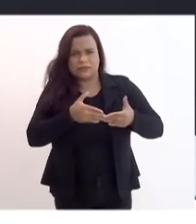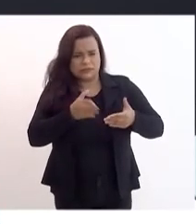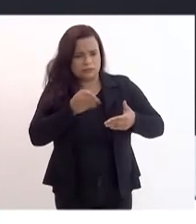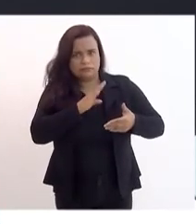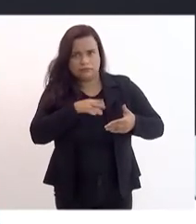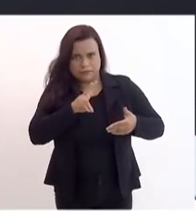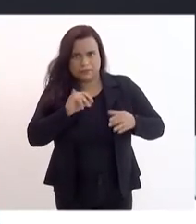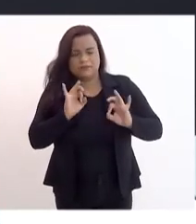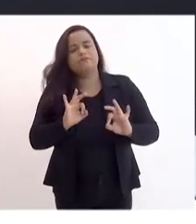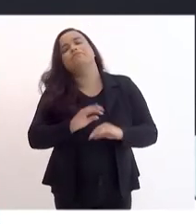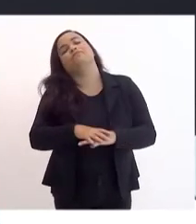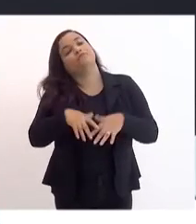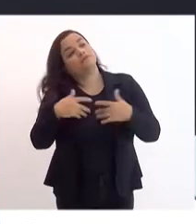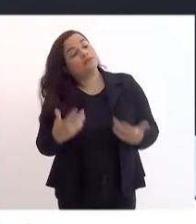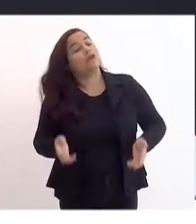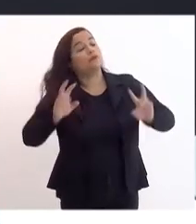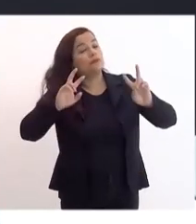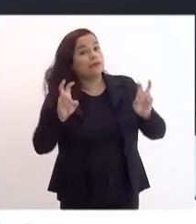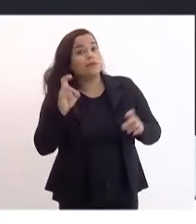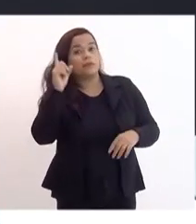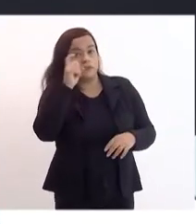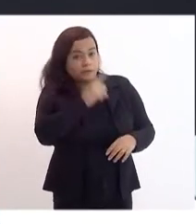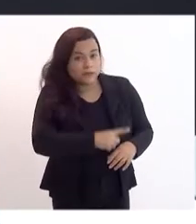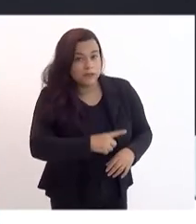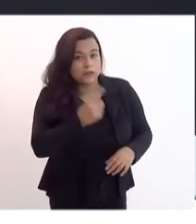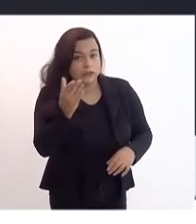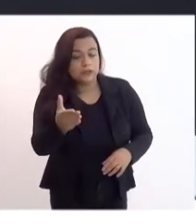Ora, um tema dessa complexidade,